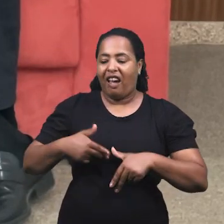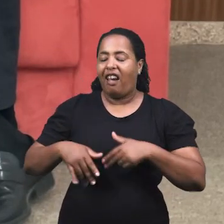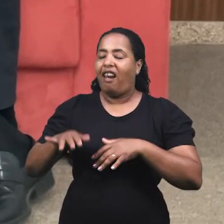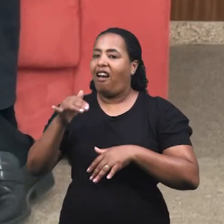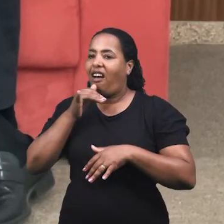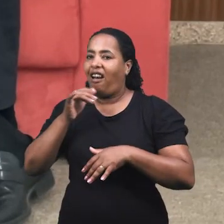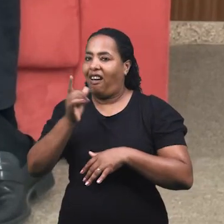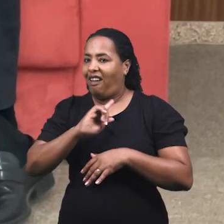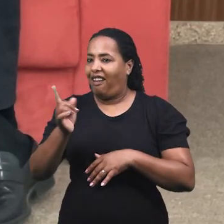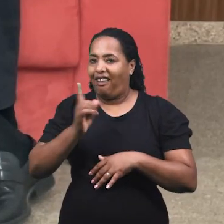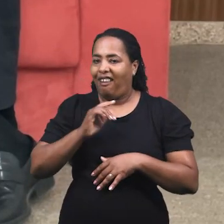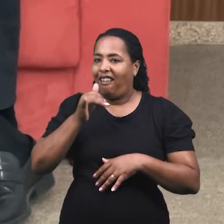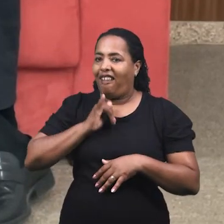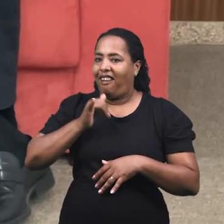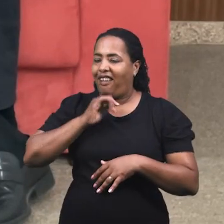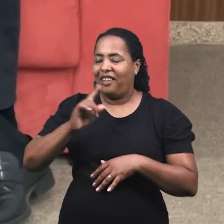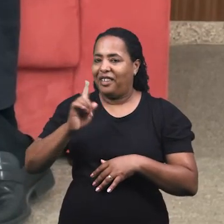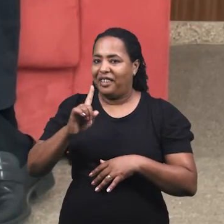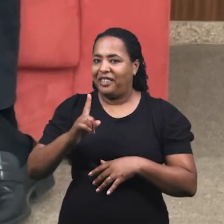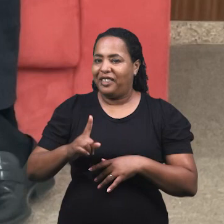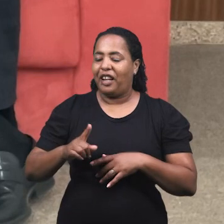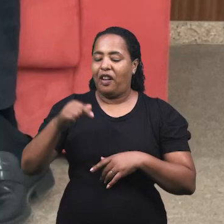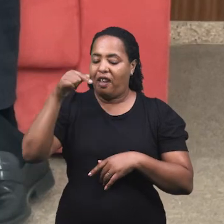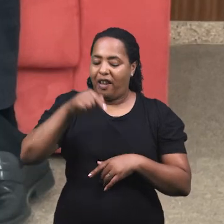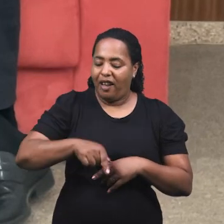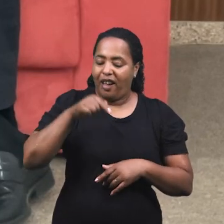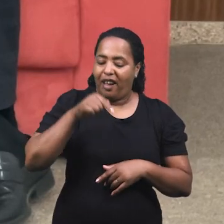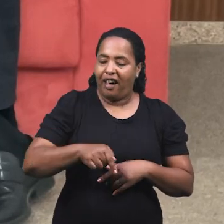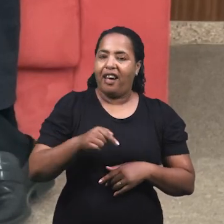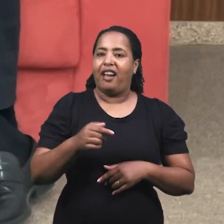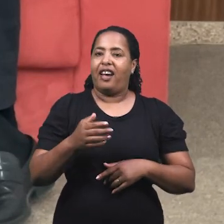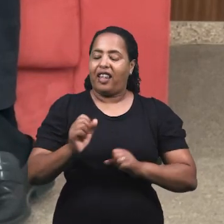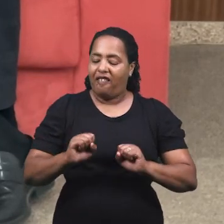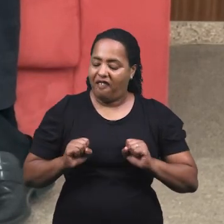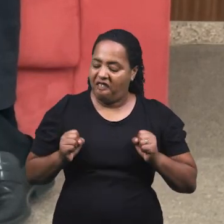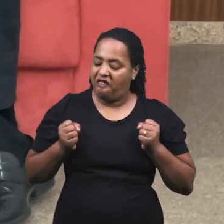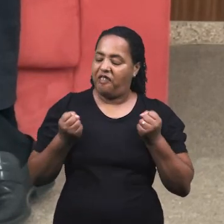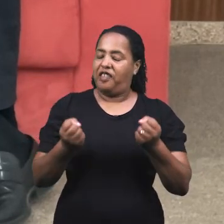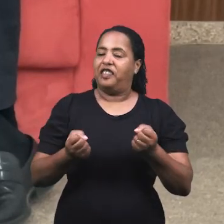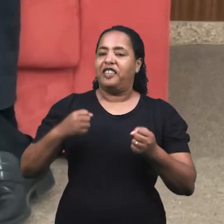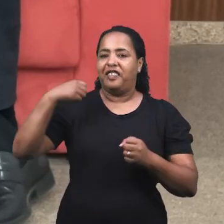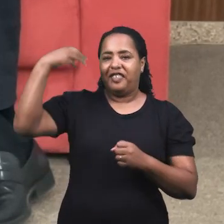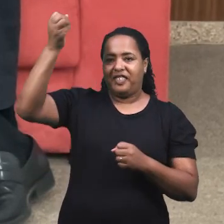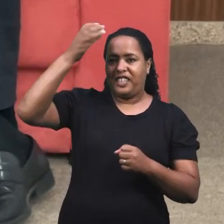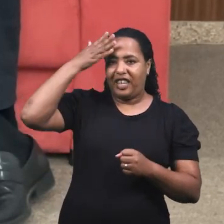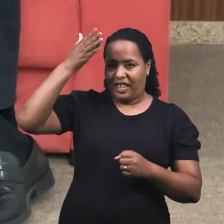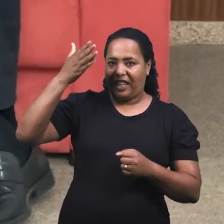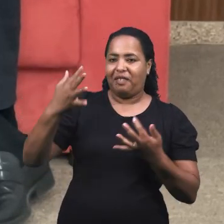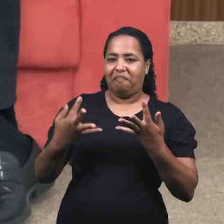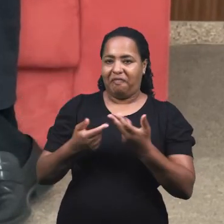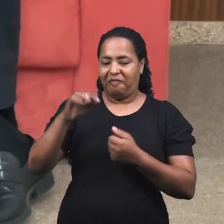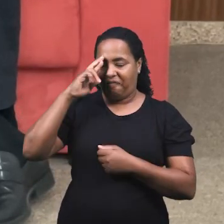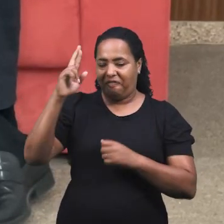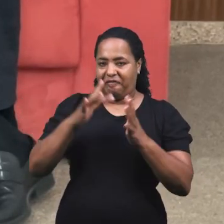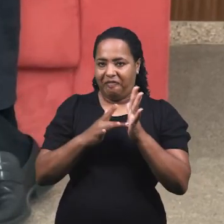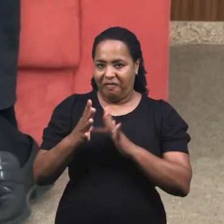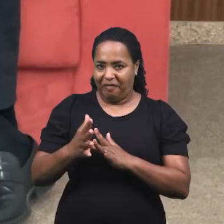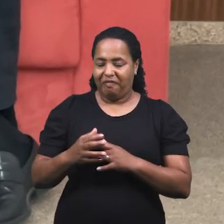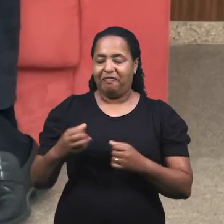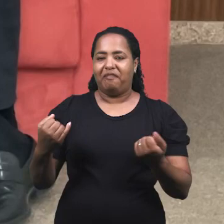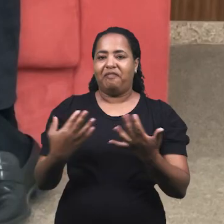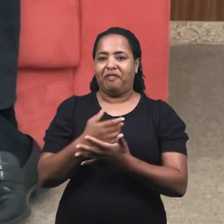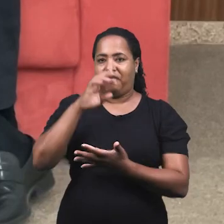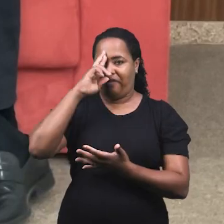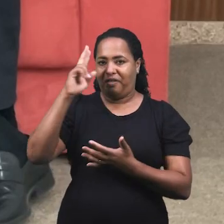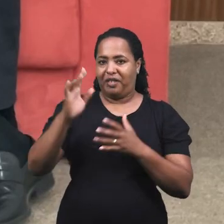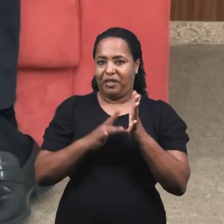enquanto ela está aqui, ela está sendo alimentada e fortalecida na graça maravilhosa do Senhor. Glória a Jesus. Vamos então,